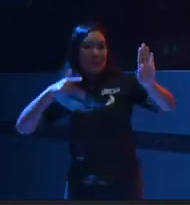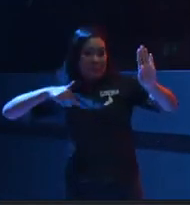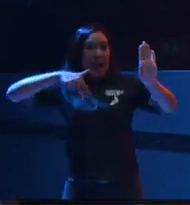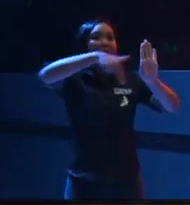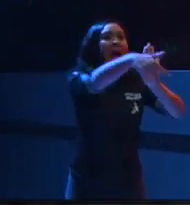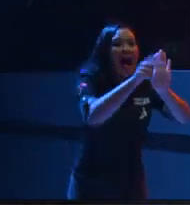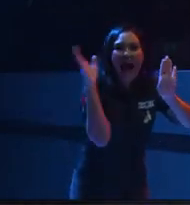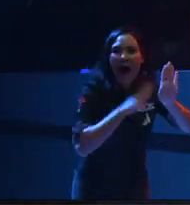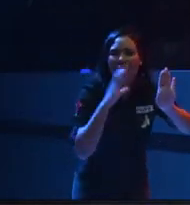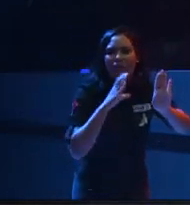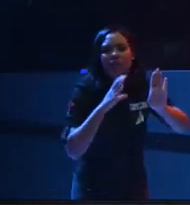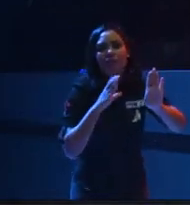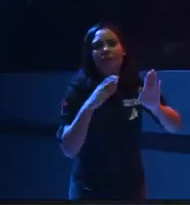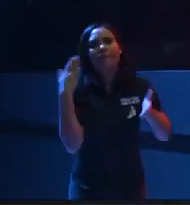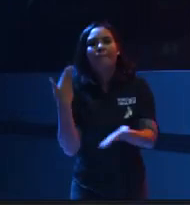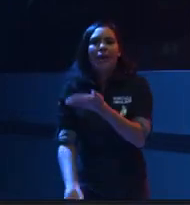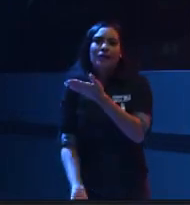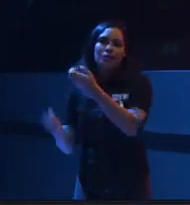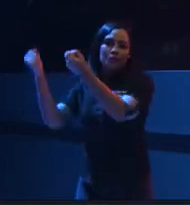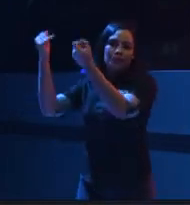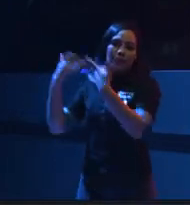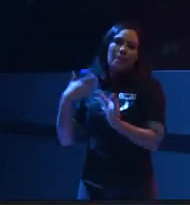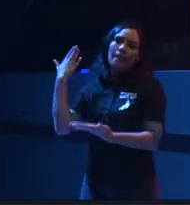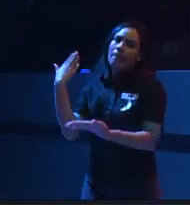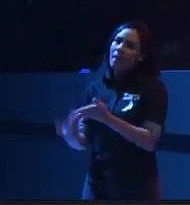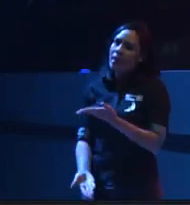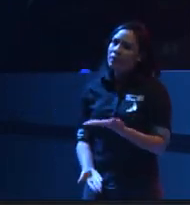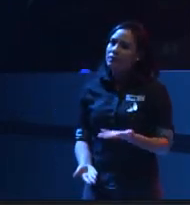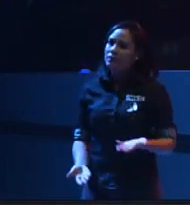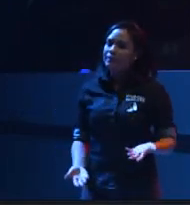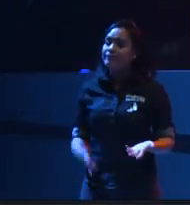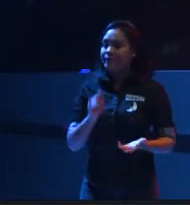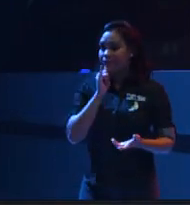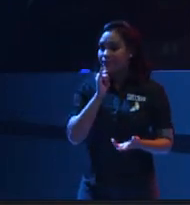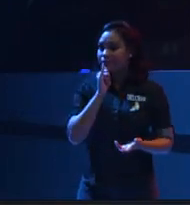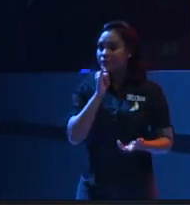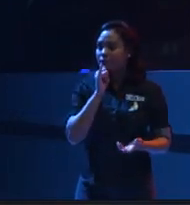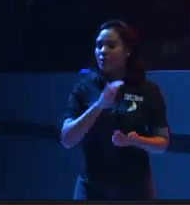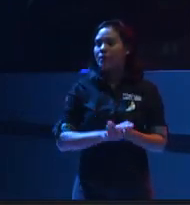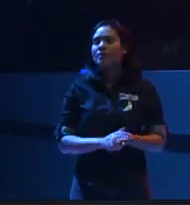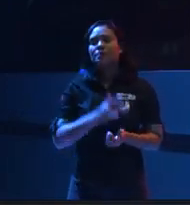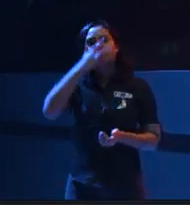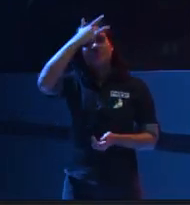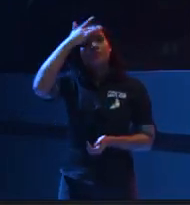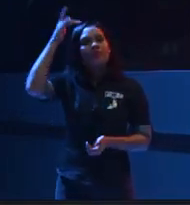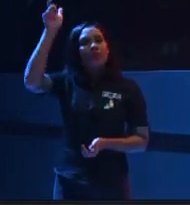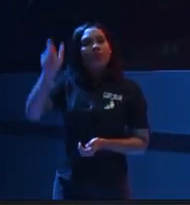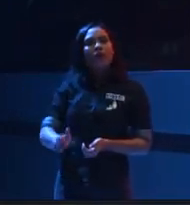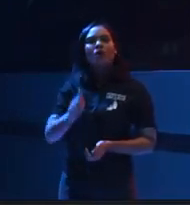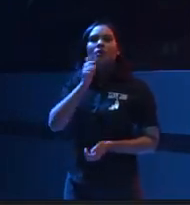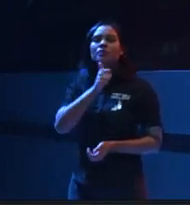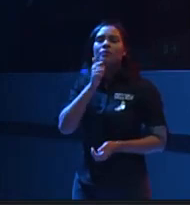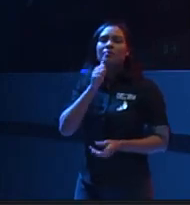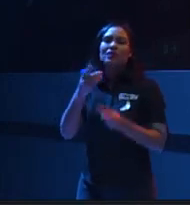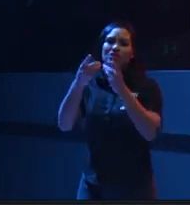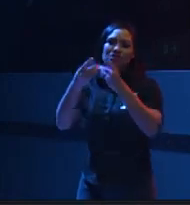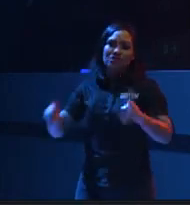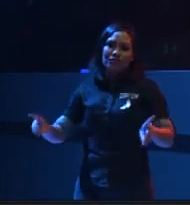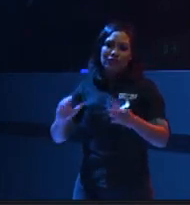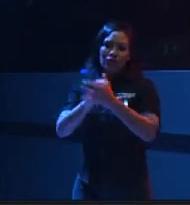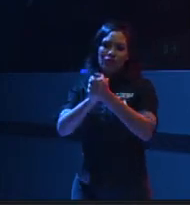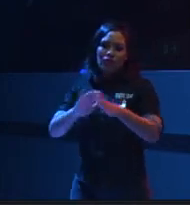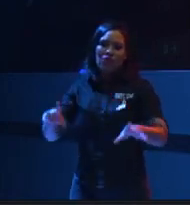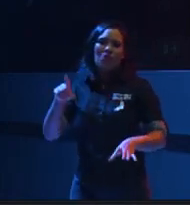tenho alguns exemplos ruins sobre isso sabe por exemplo uma moça se divorciou tava carente demais